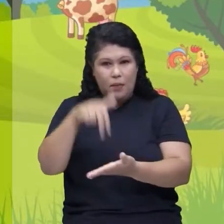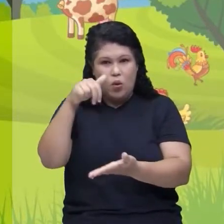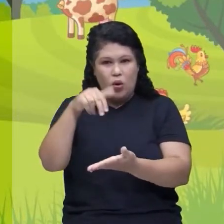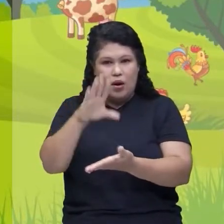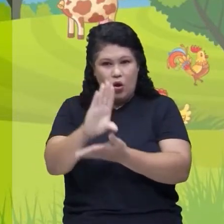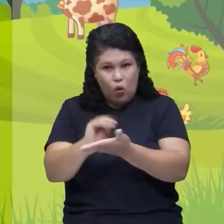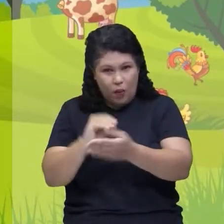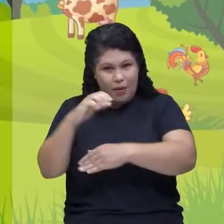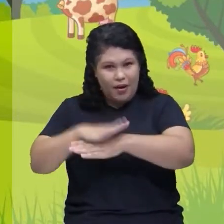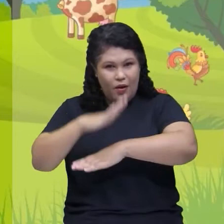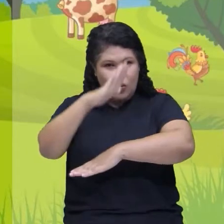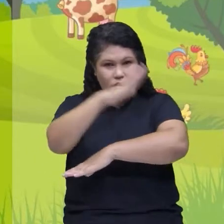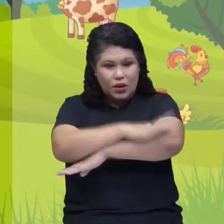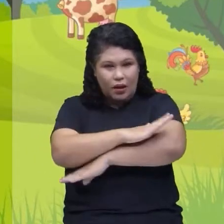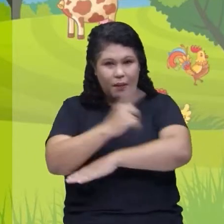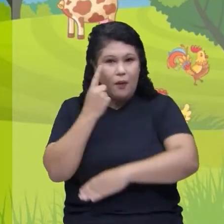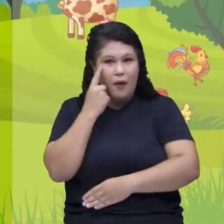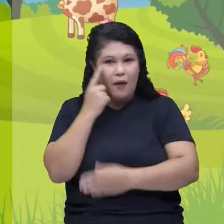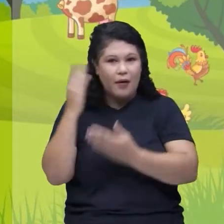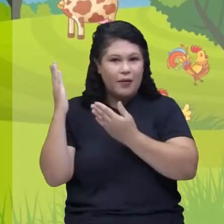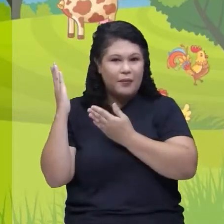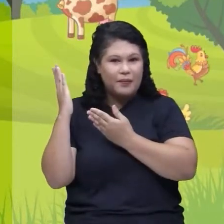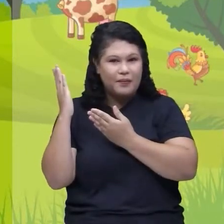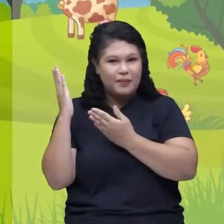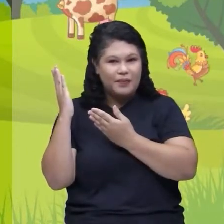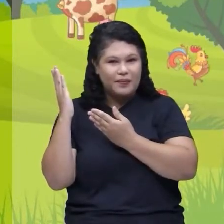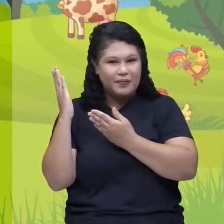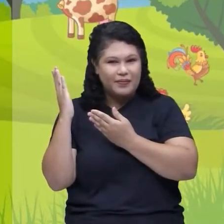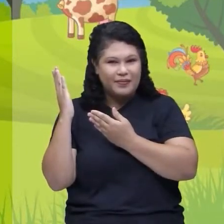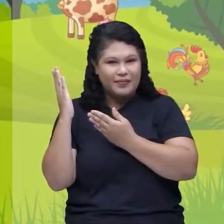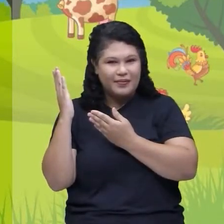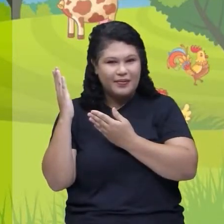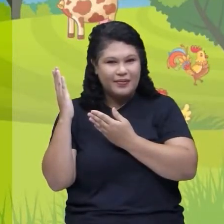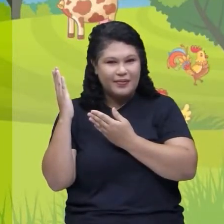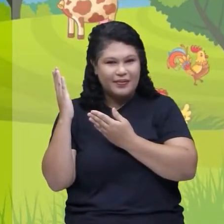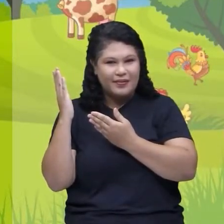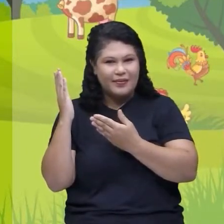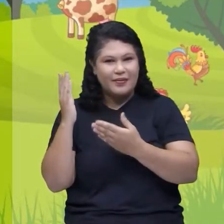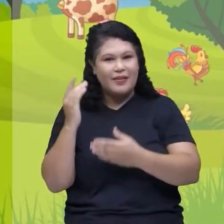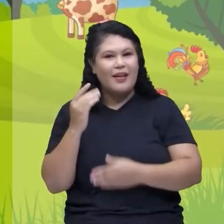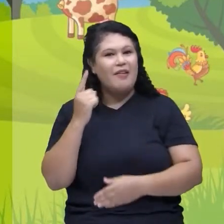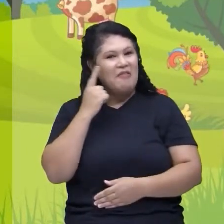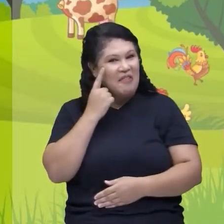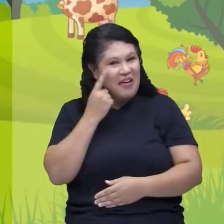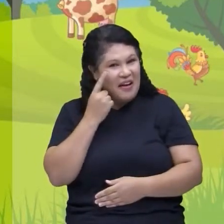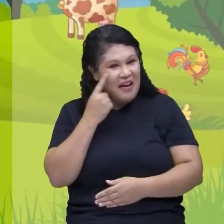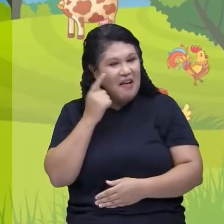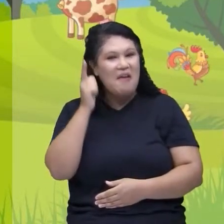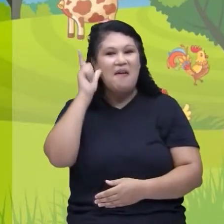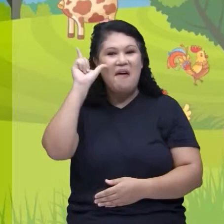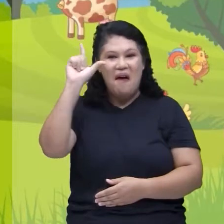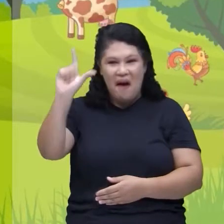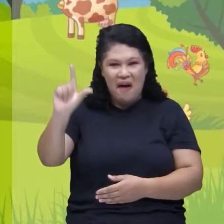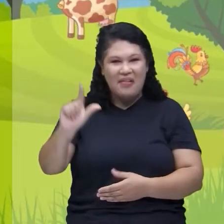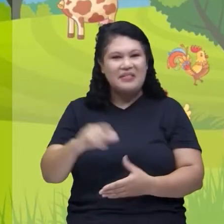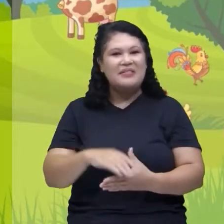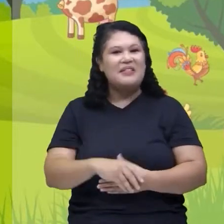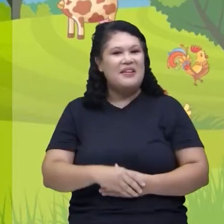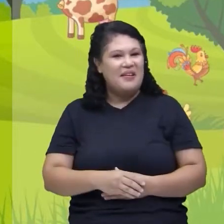pé. Ele mora lá na lagoa. Não lava o pé porque não quer. Uau! Conseguimos!